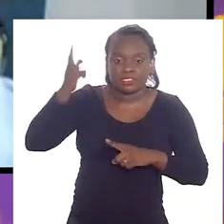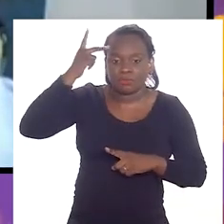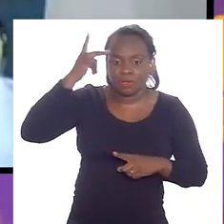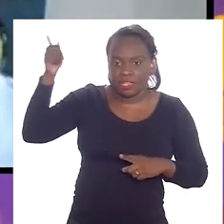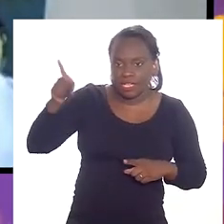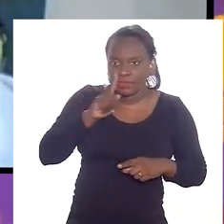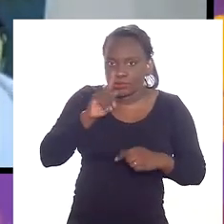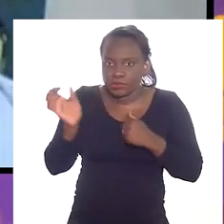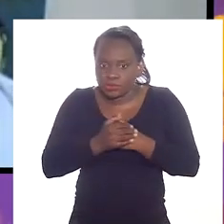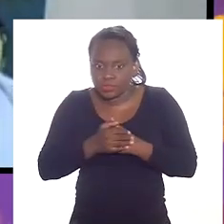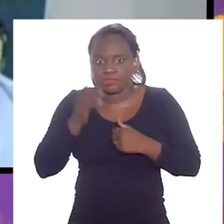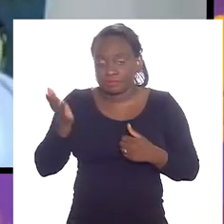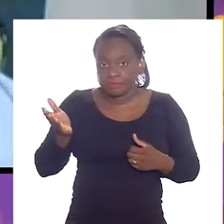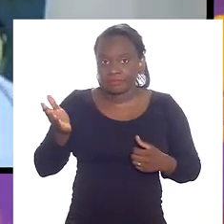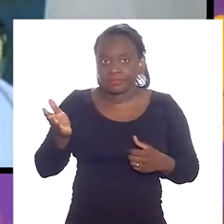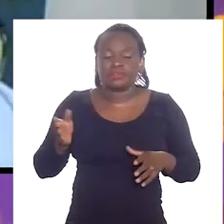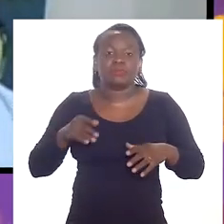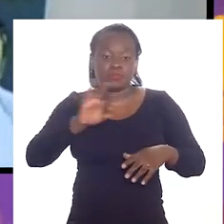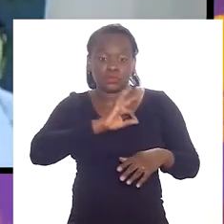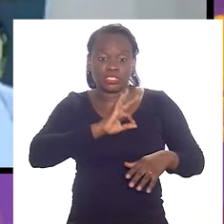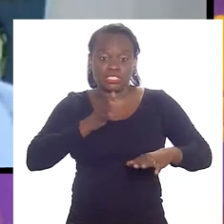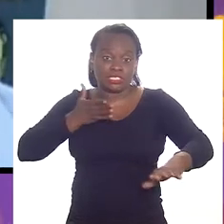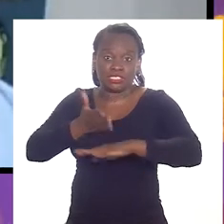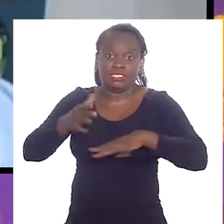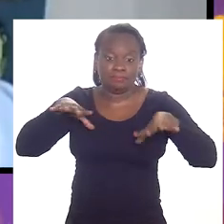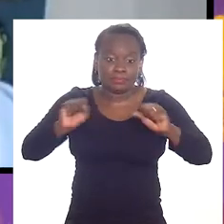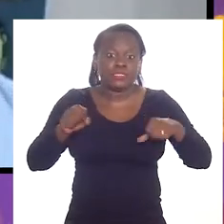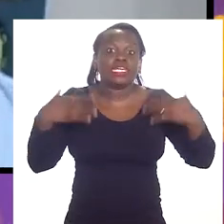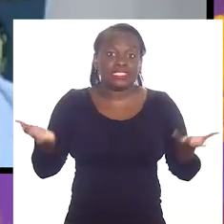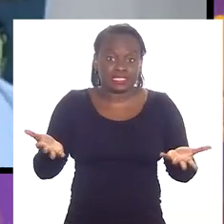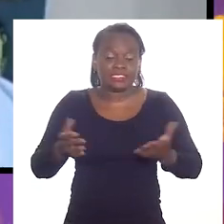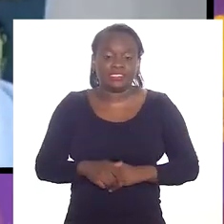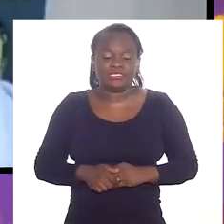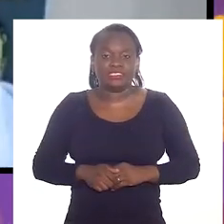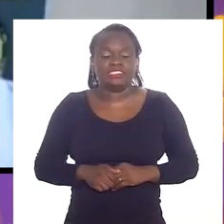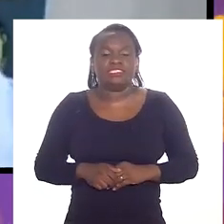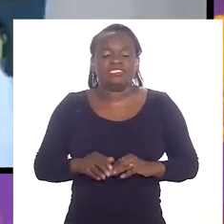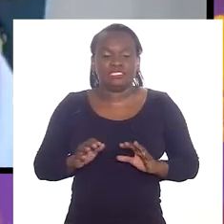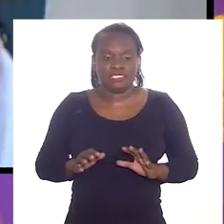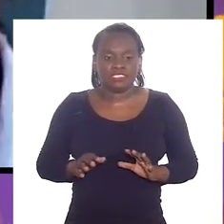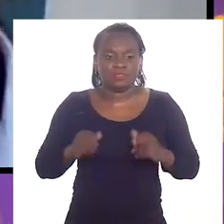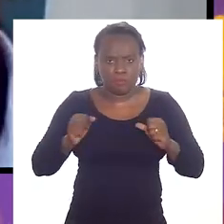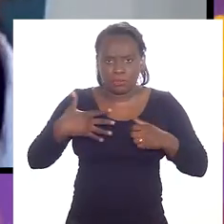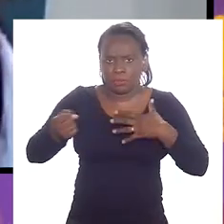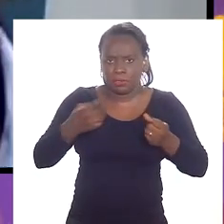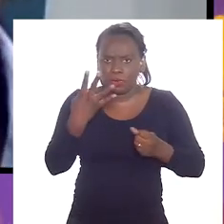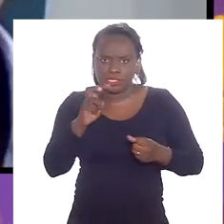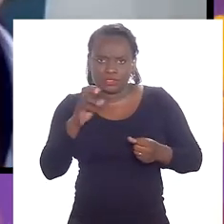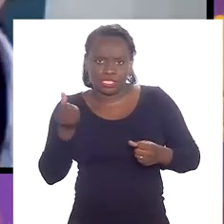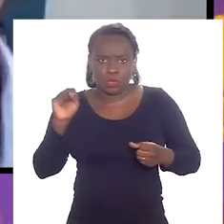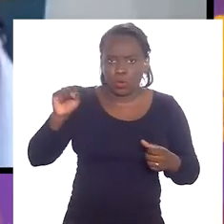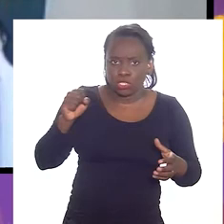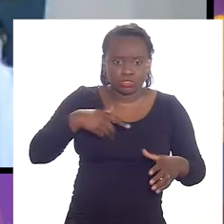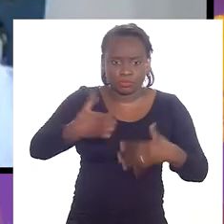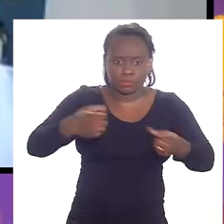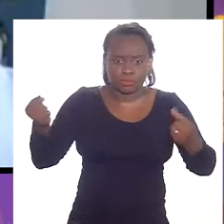futebol, treinadores, médicos, comissão técnica, presidentes, dirigentes, que o futebol é um esporte seguro, porque